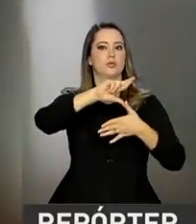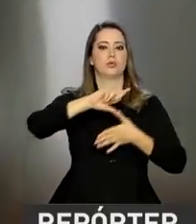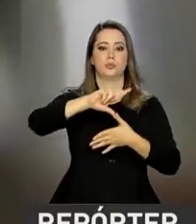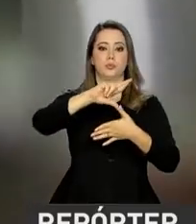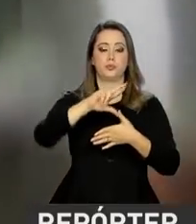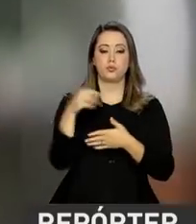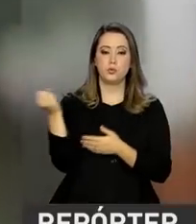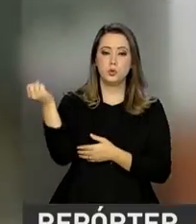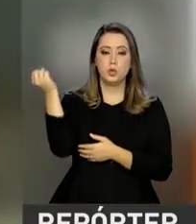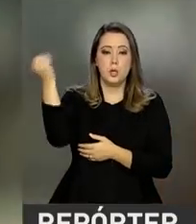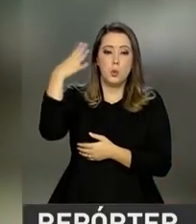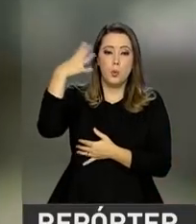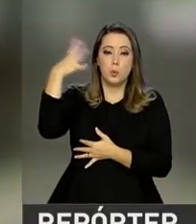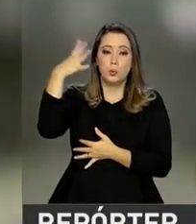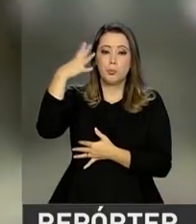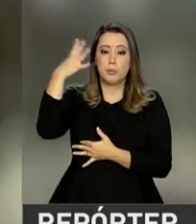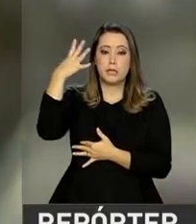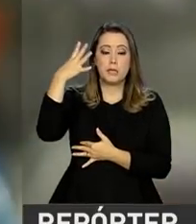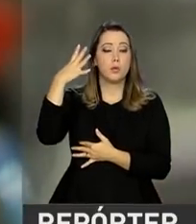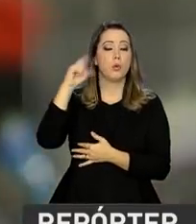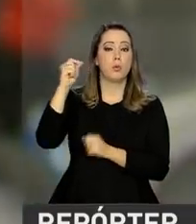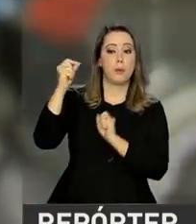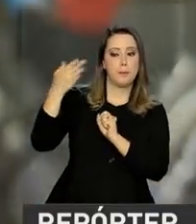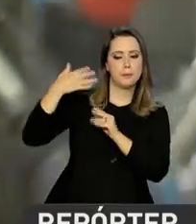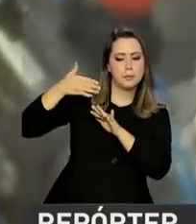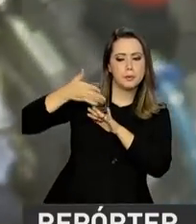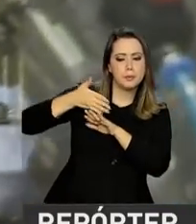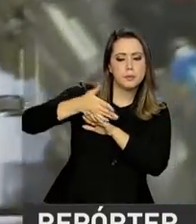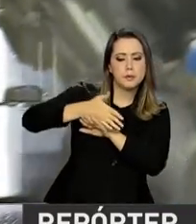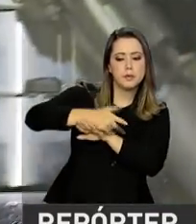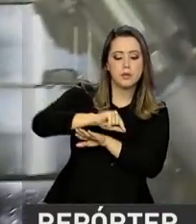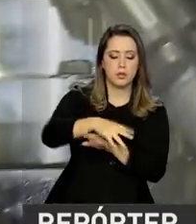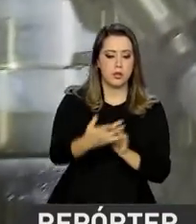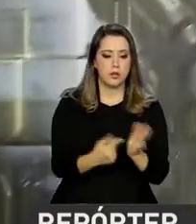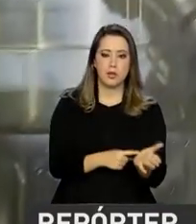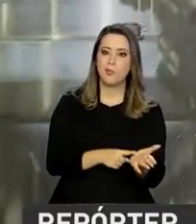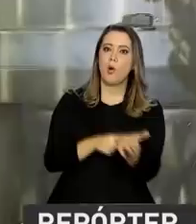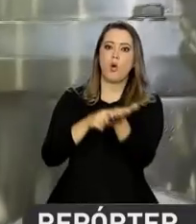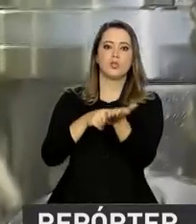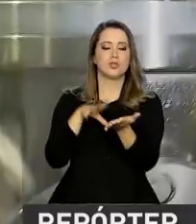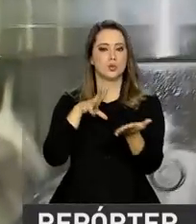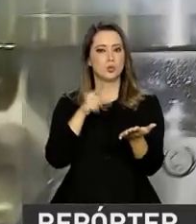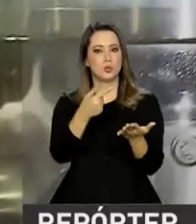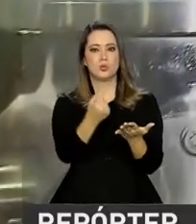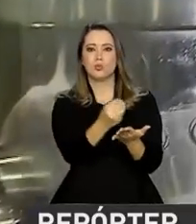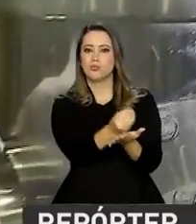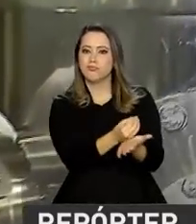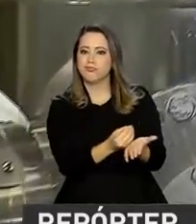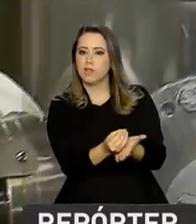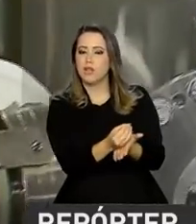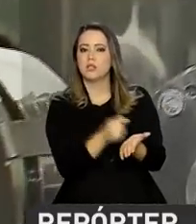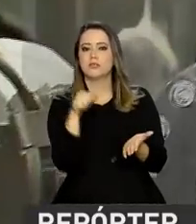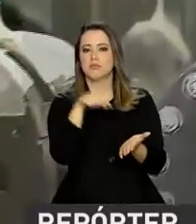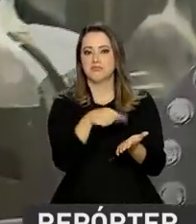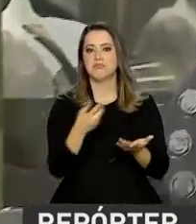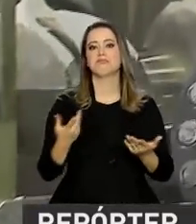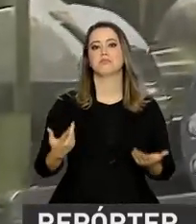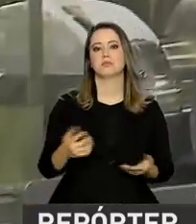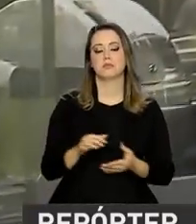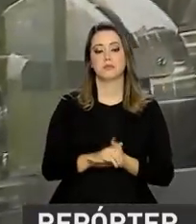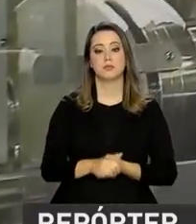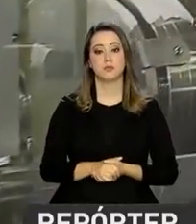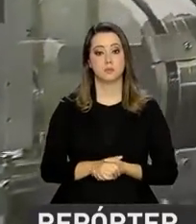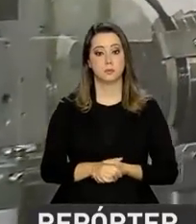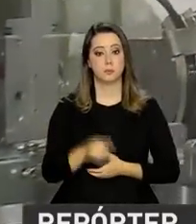luz sincrotron torna possível penetrar a matéria e revelar a estrutura atômica dos materiais. Um equipamento como